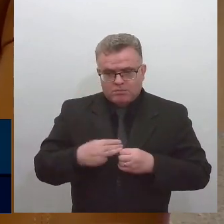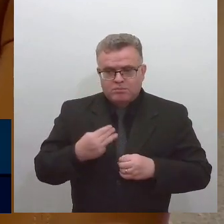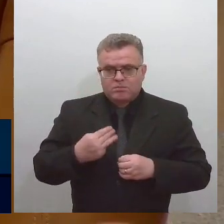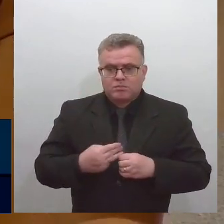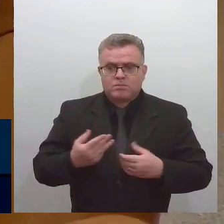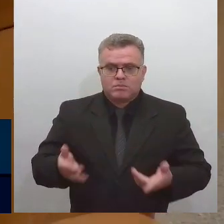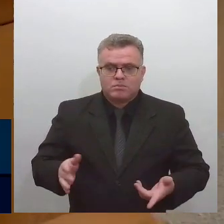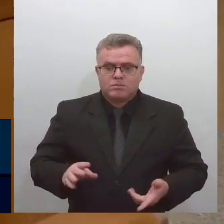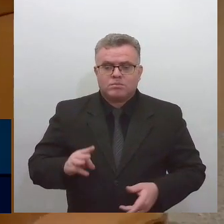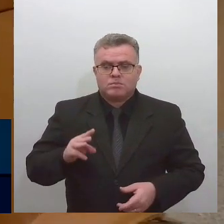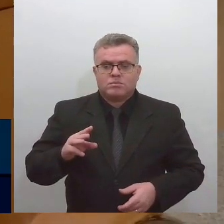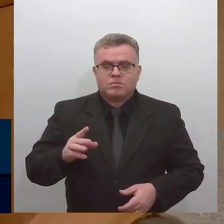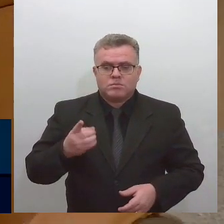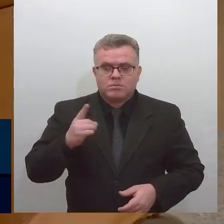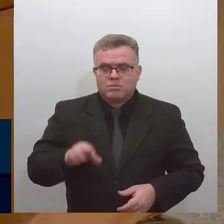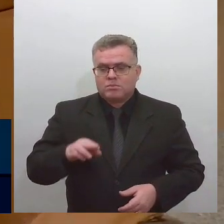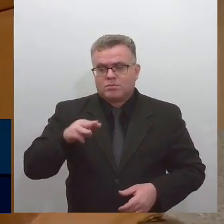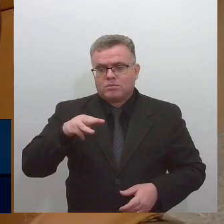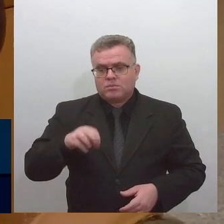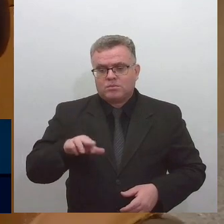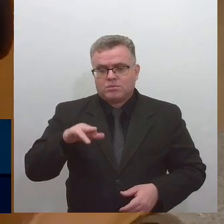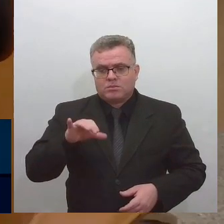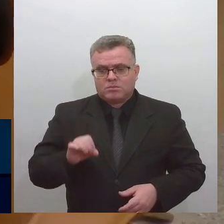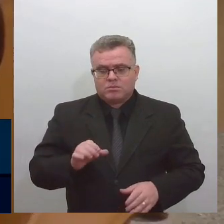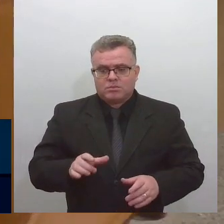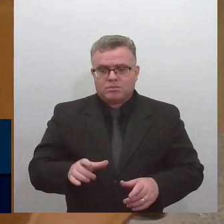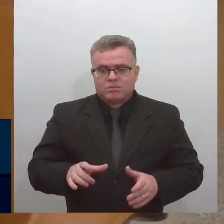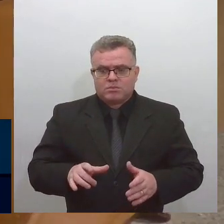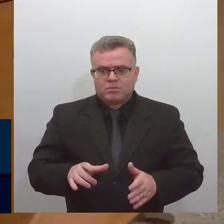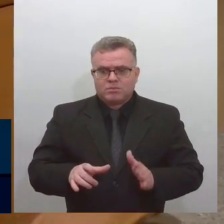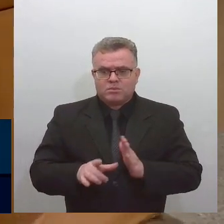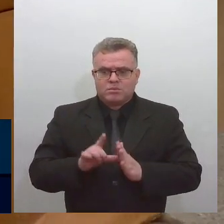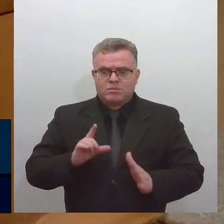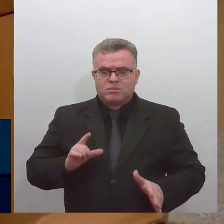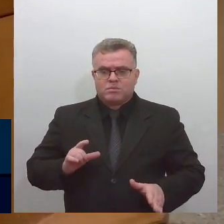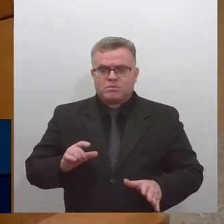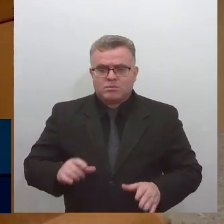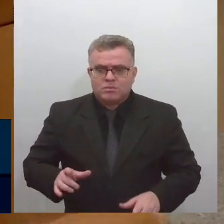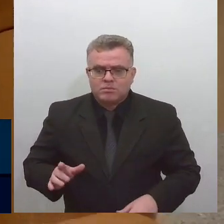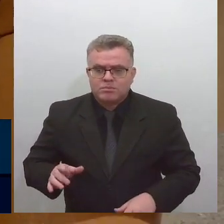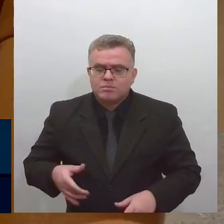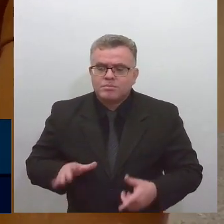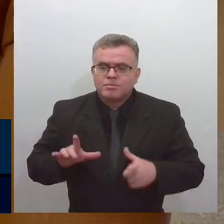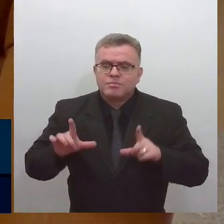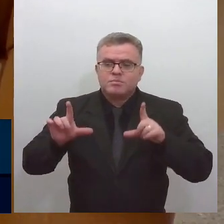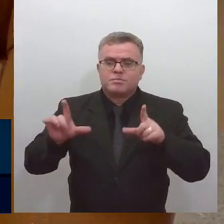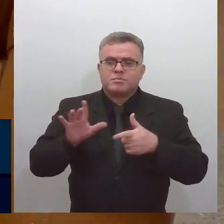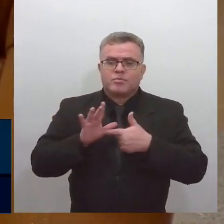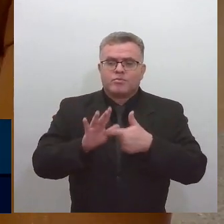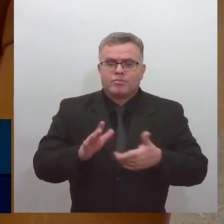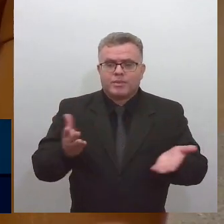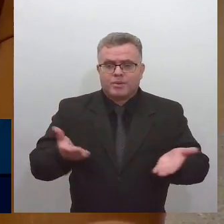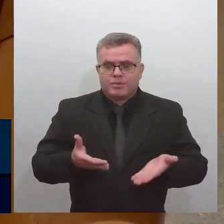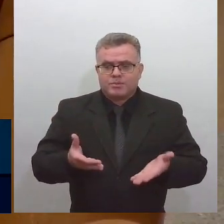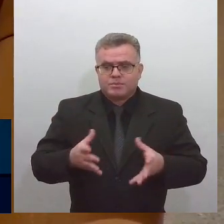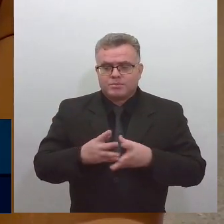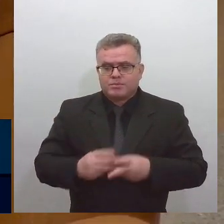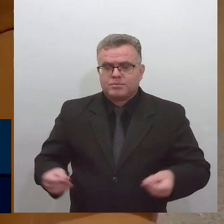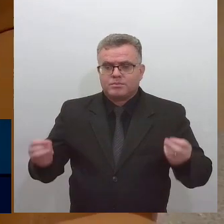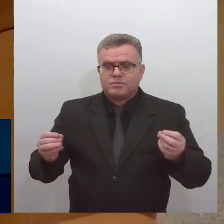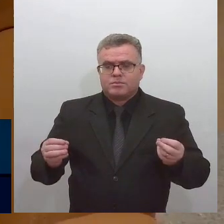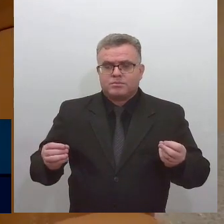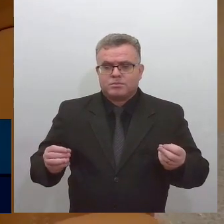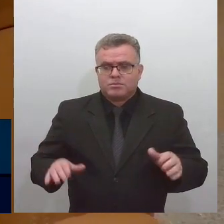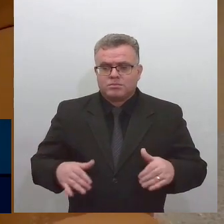Mário que ele tinha colocado antes algum acho que cerca de 2 3 anos atrás uma placa que hoje não está mais lá mas que a gente